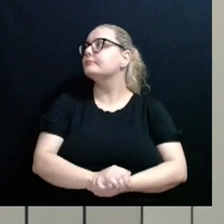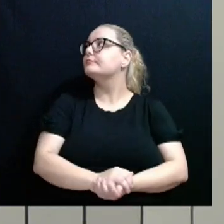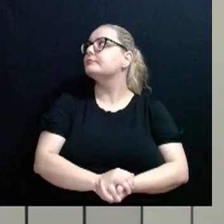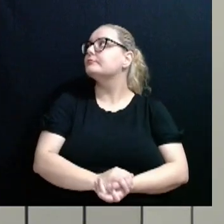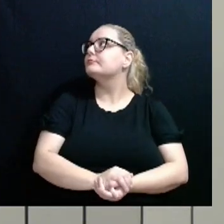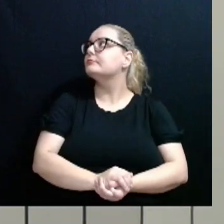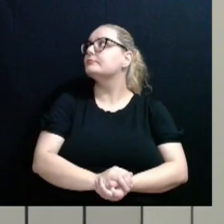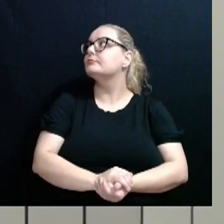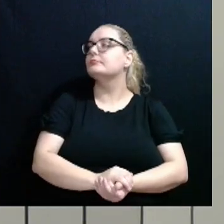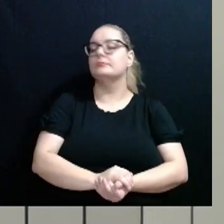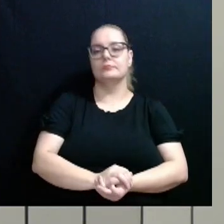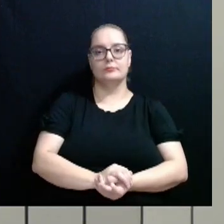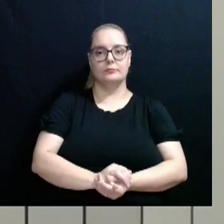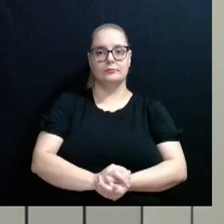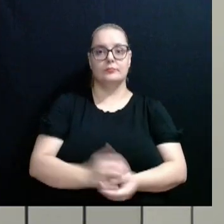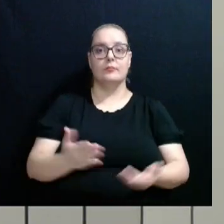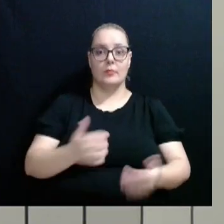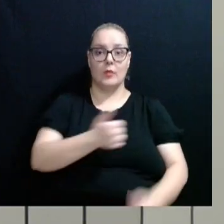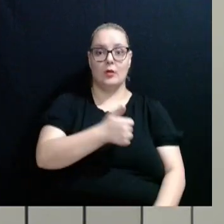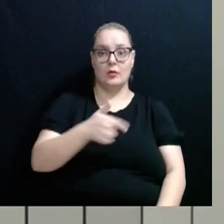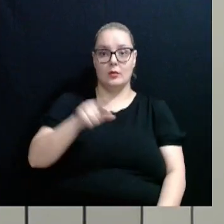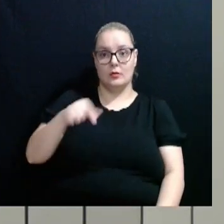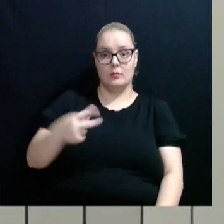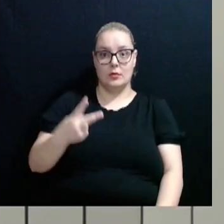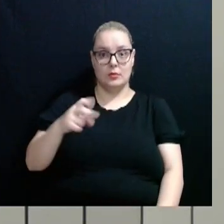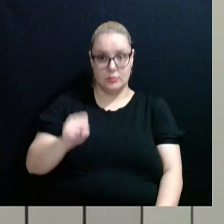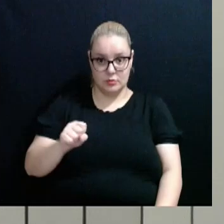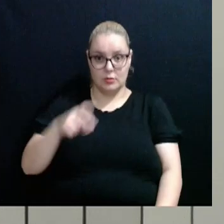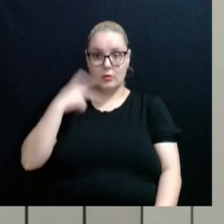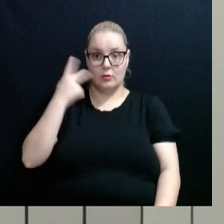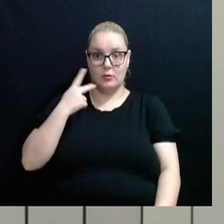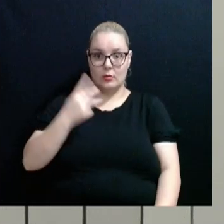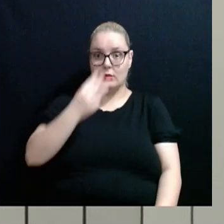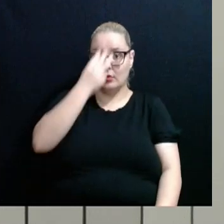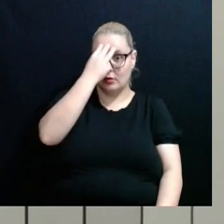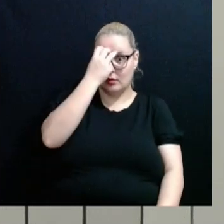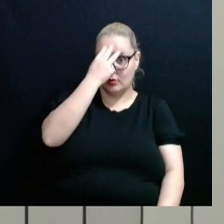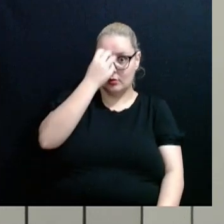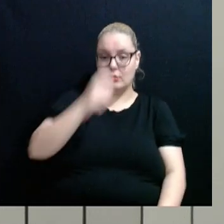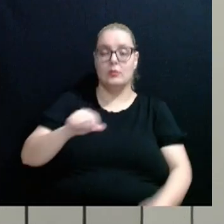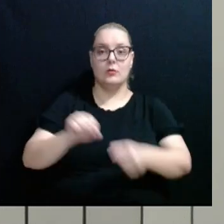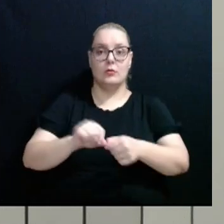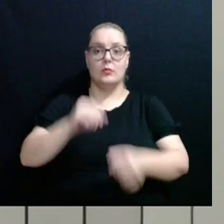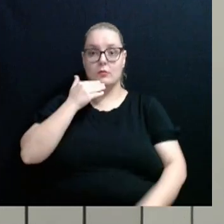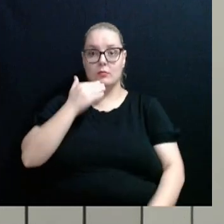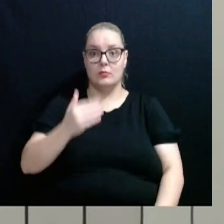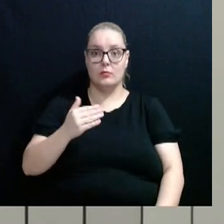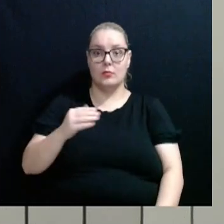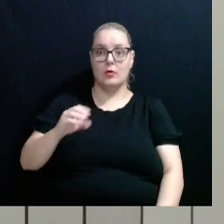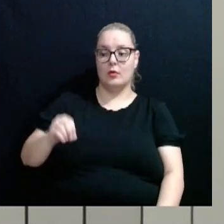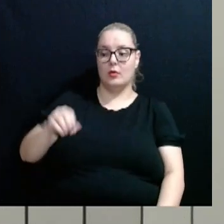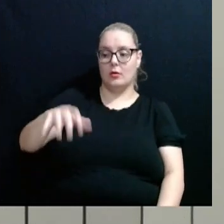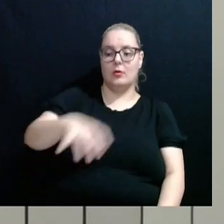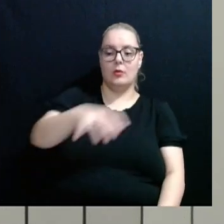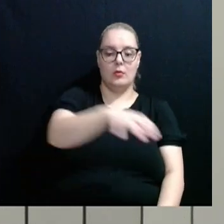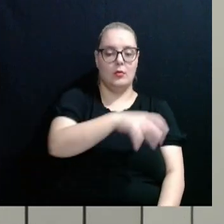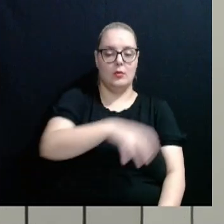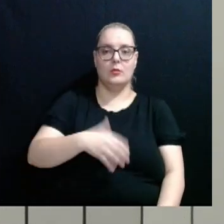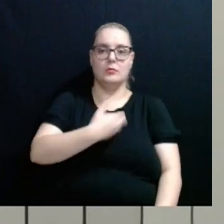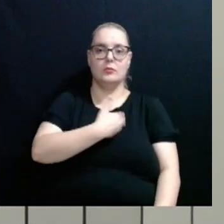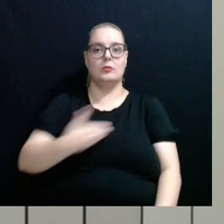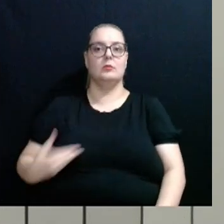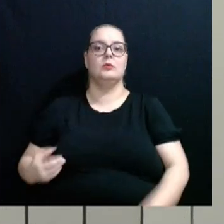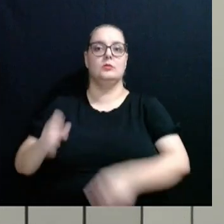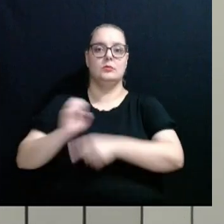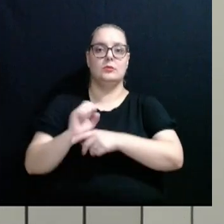Agora, 12h28, e o vereador Wagner Romão fez um apelo a órgãos do governo do estado para manutenção e interdição